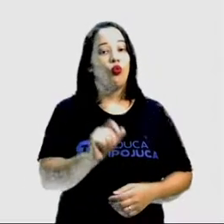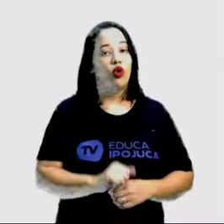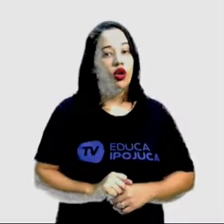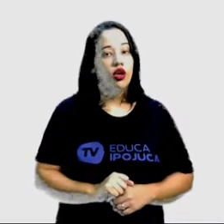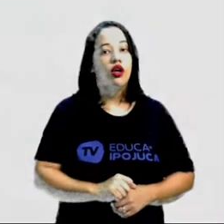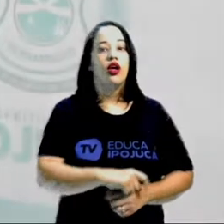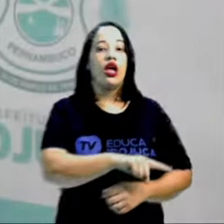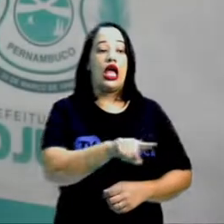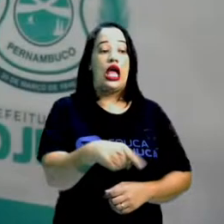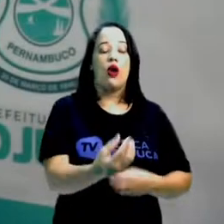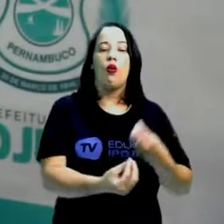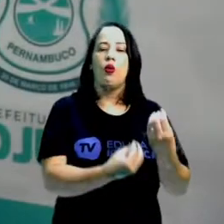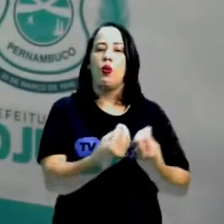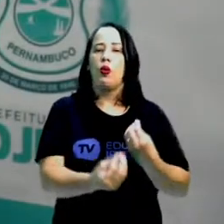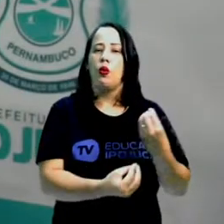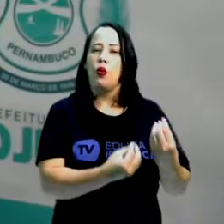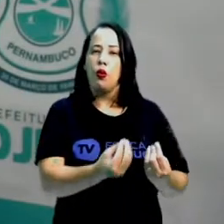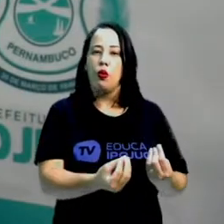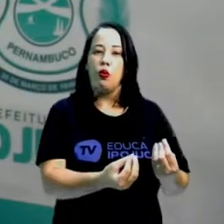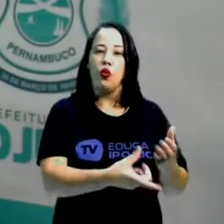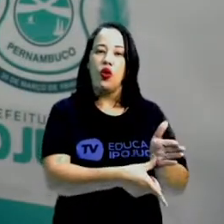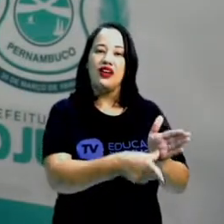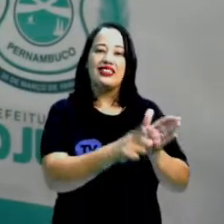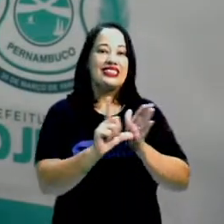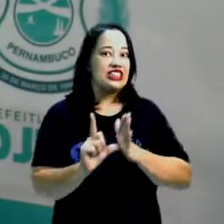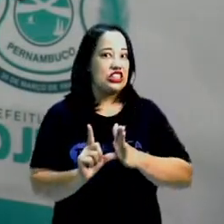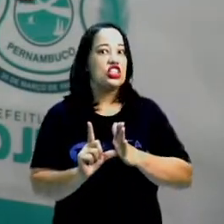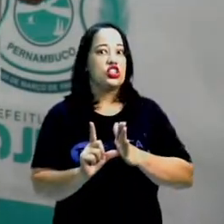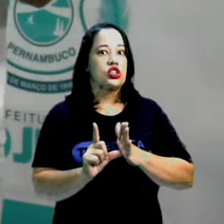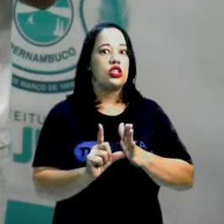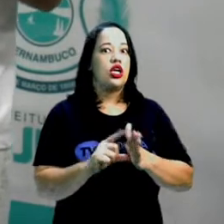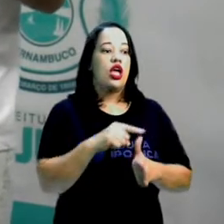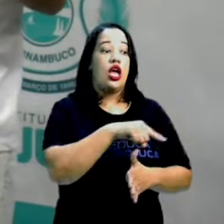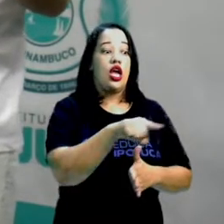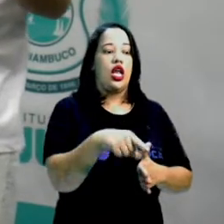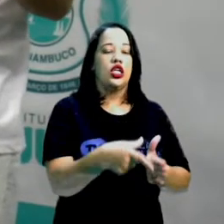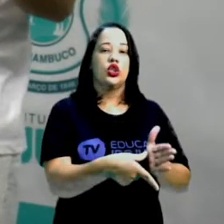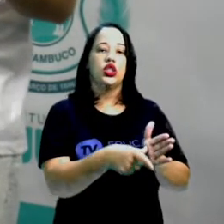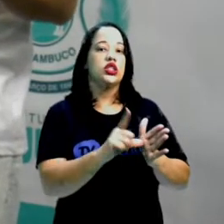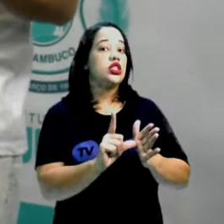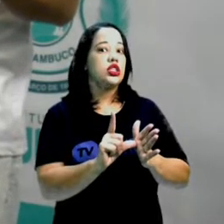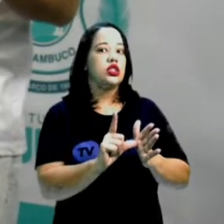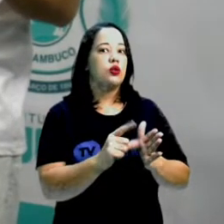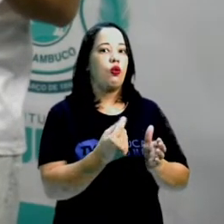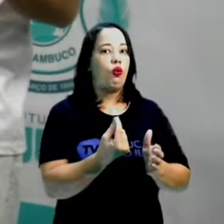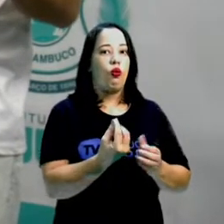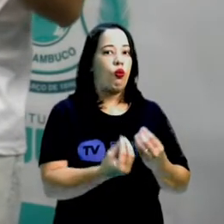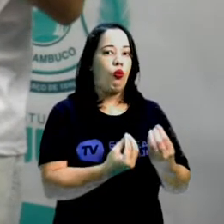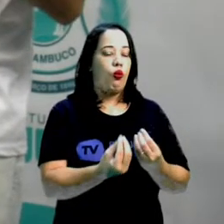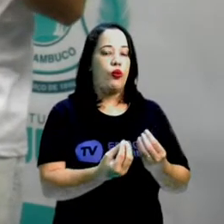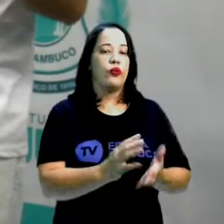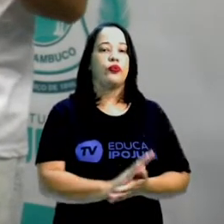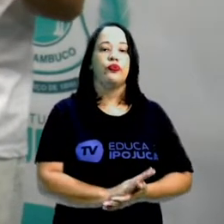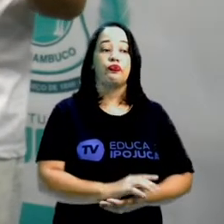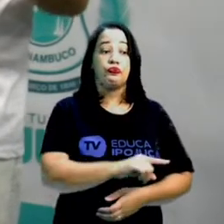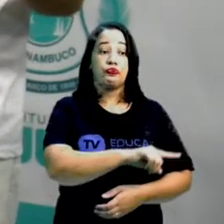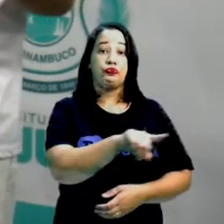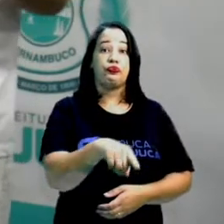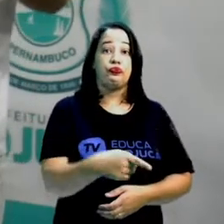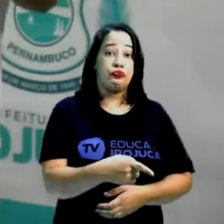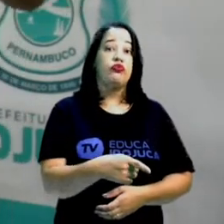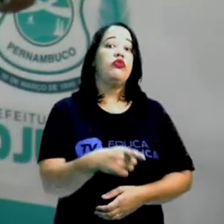como é que eram os Estados Unidos antes dessa crise né antes da crise chegar primeiramente nos Estados Unidos eles já eram